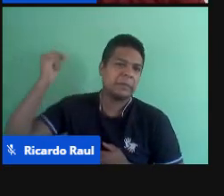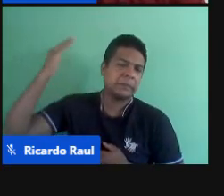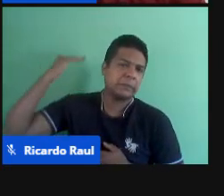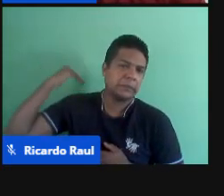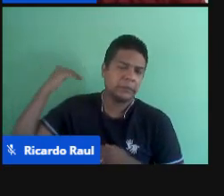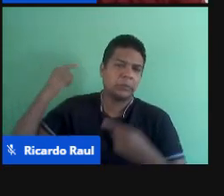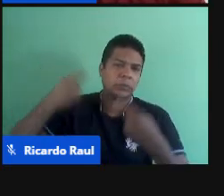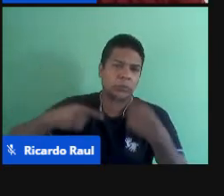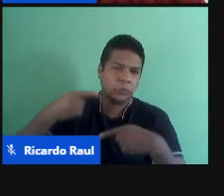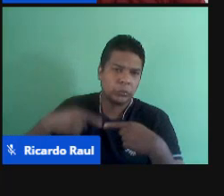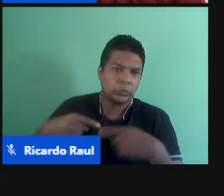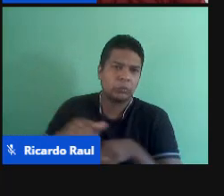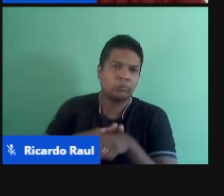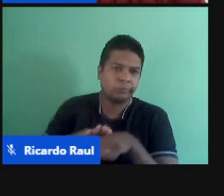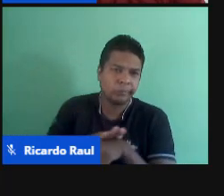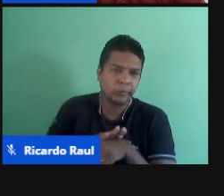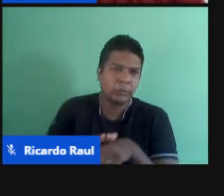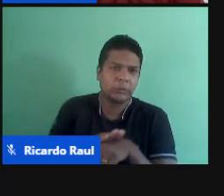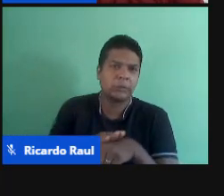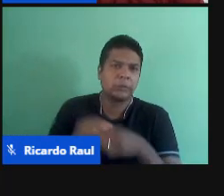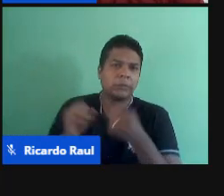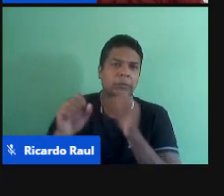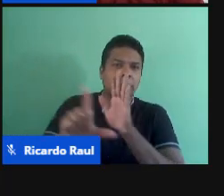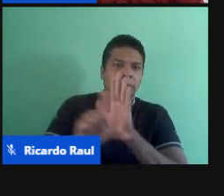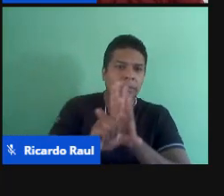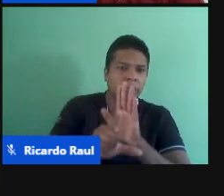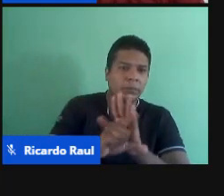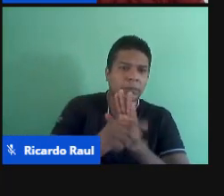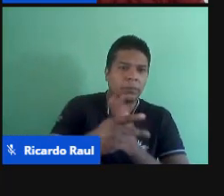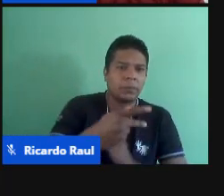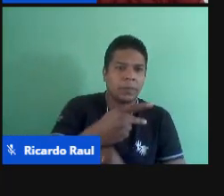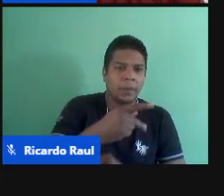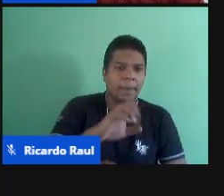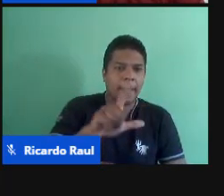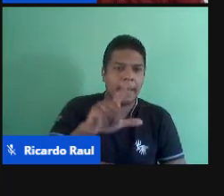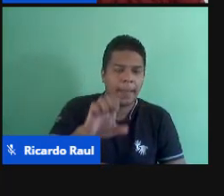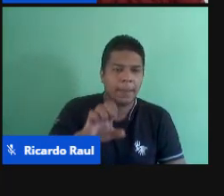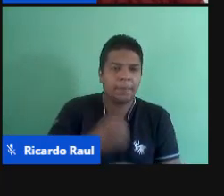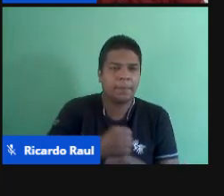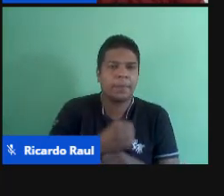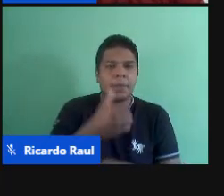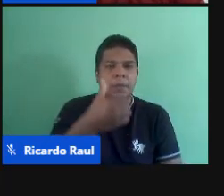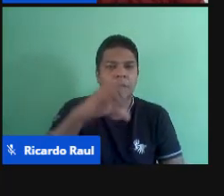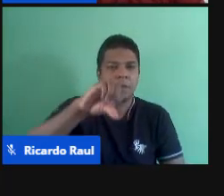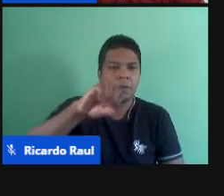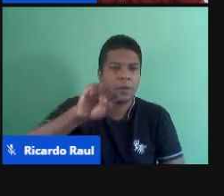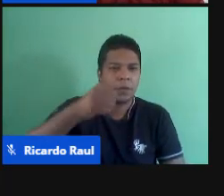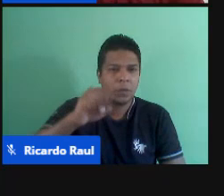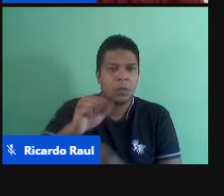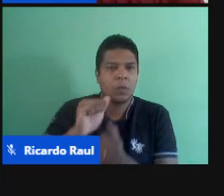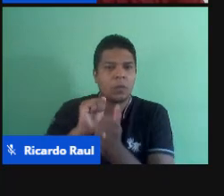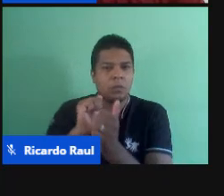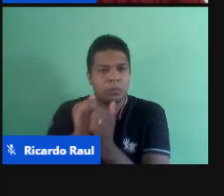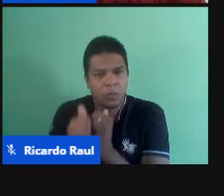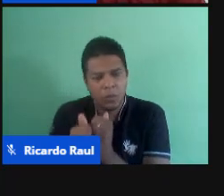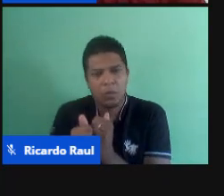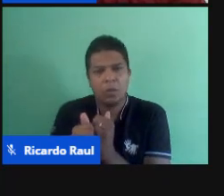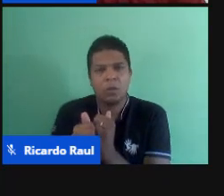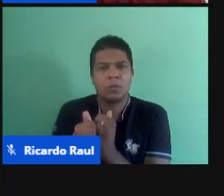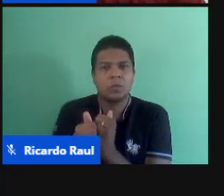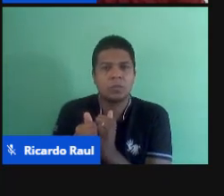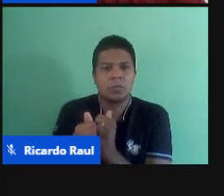discutiu que a Lei Pelé, em 98, trouxe o desporto escolar como não